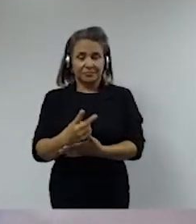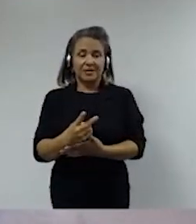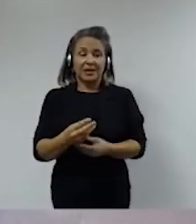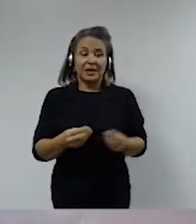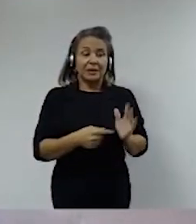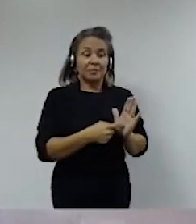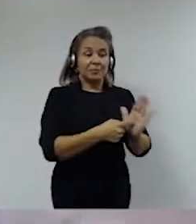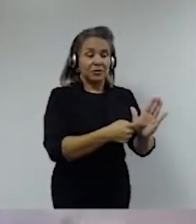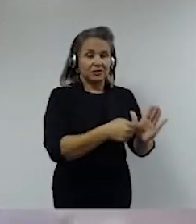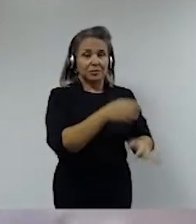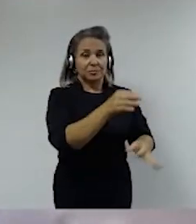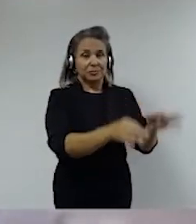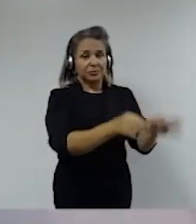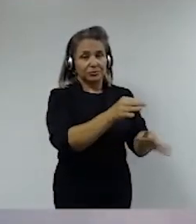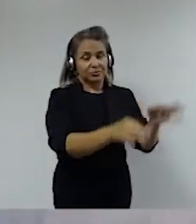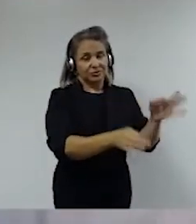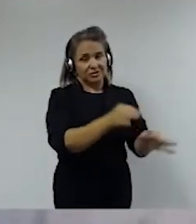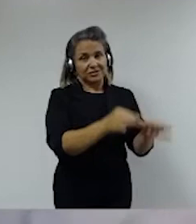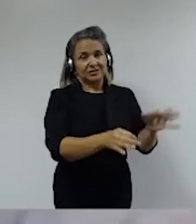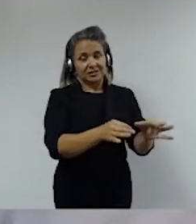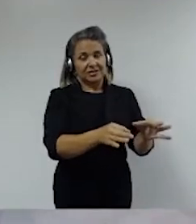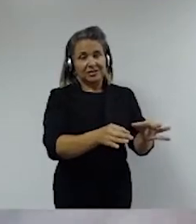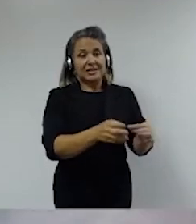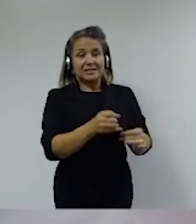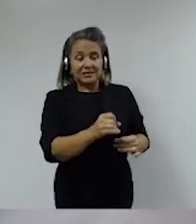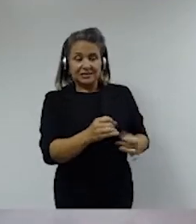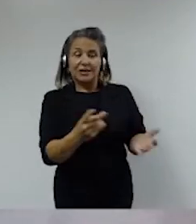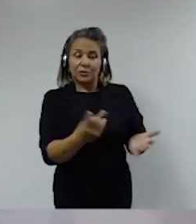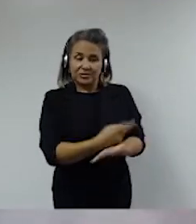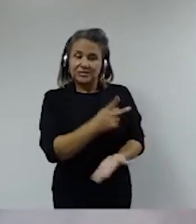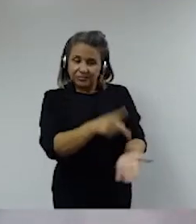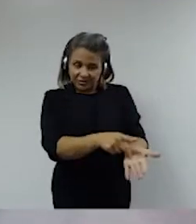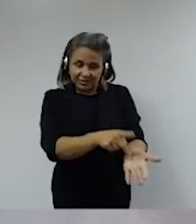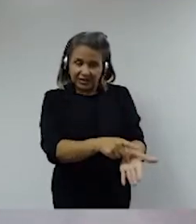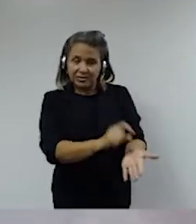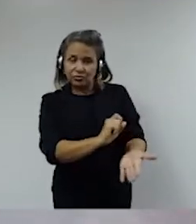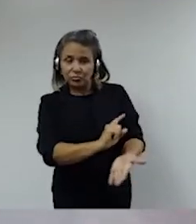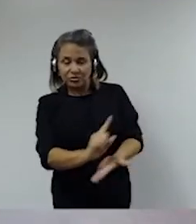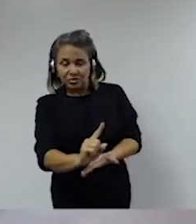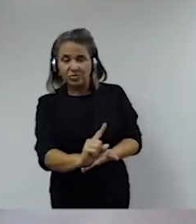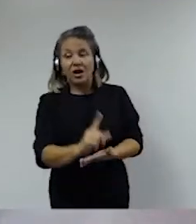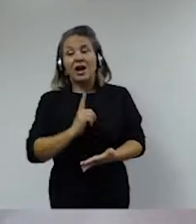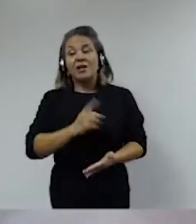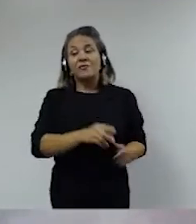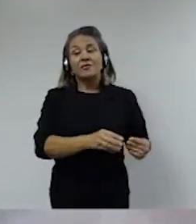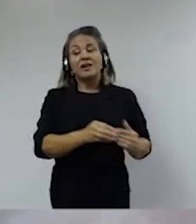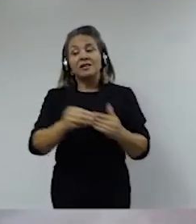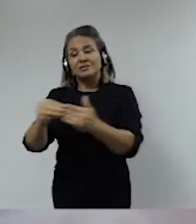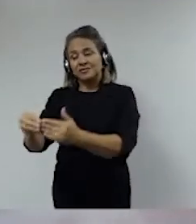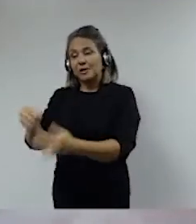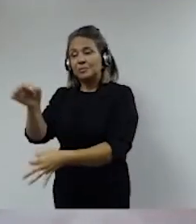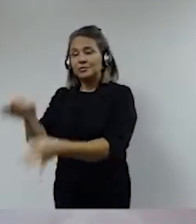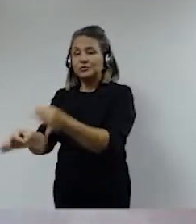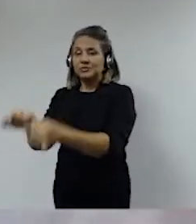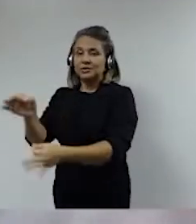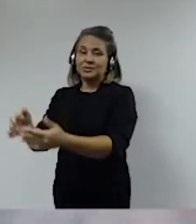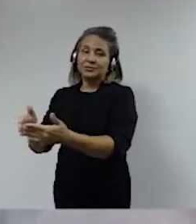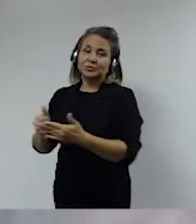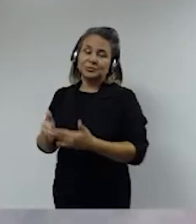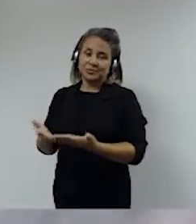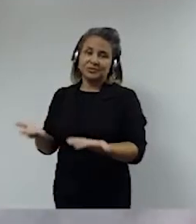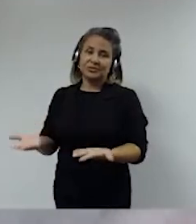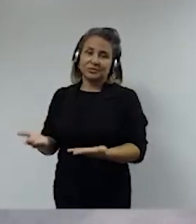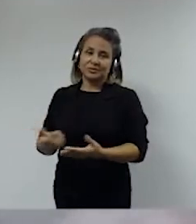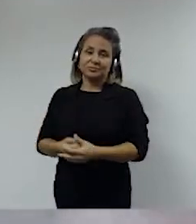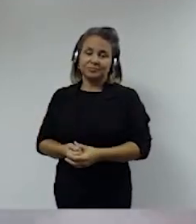juiz, né? E que, se caso se confirme ou não, levará ao julgamento do pedido procedente